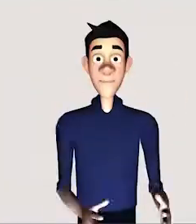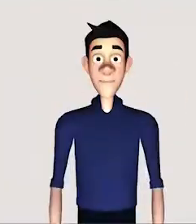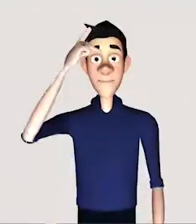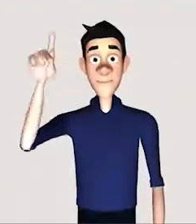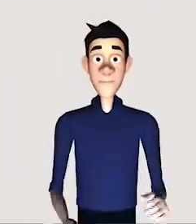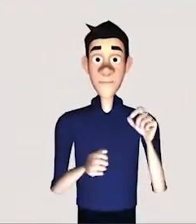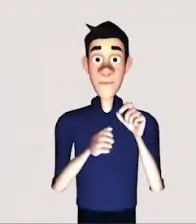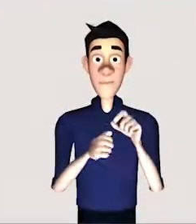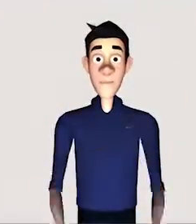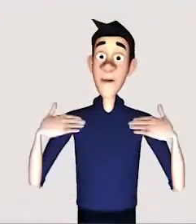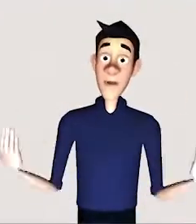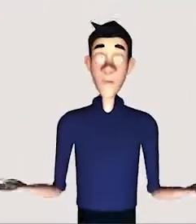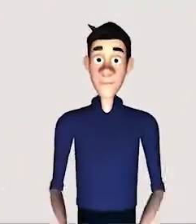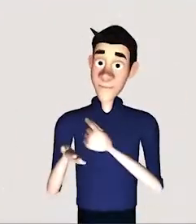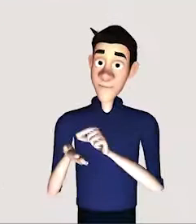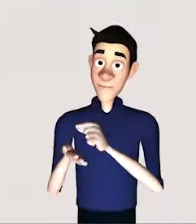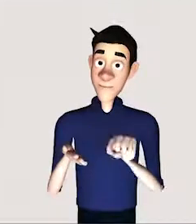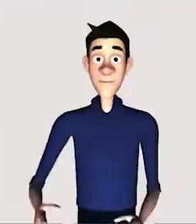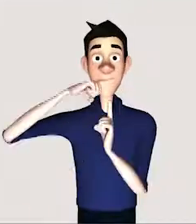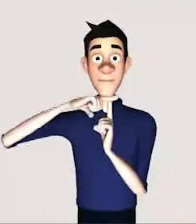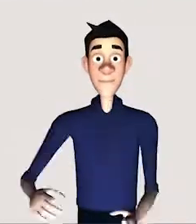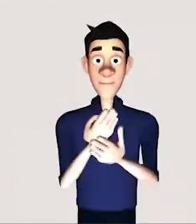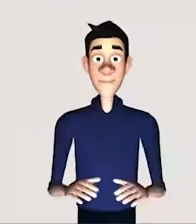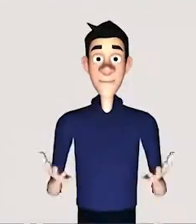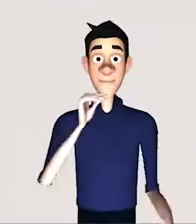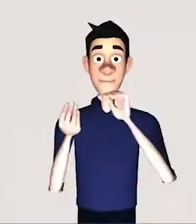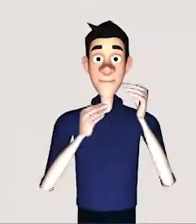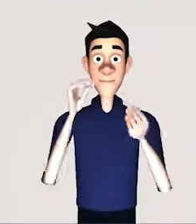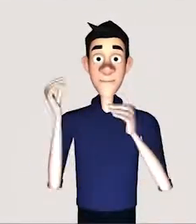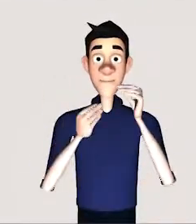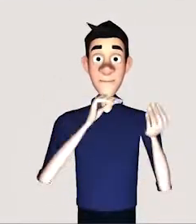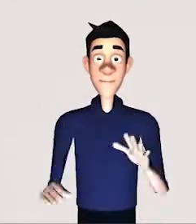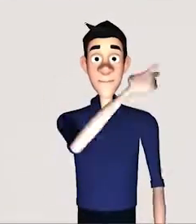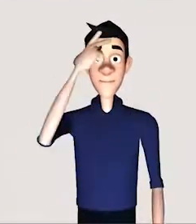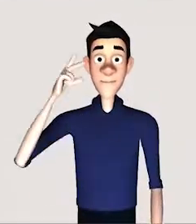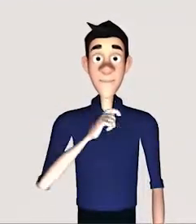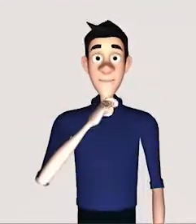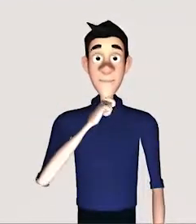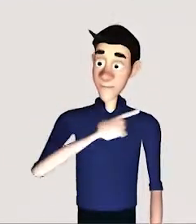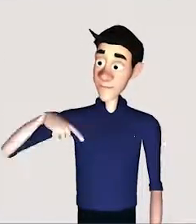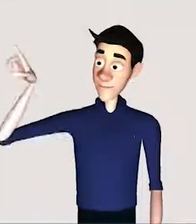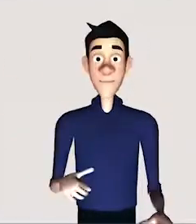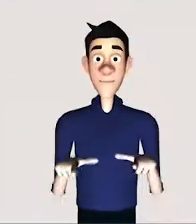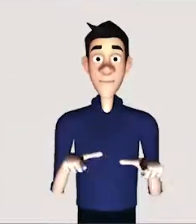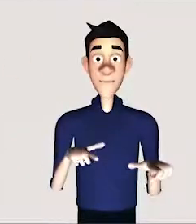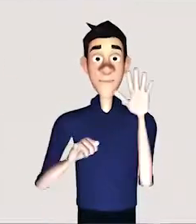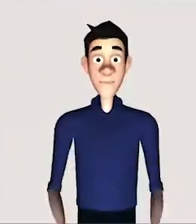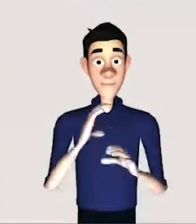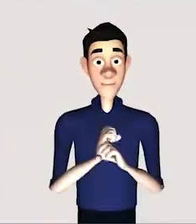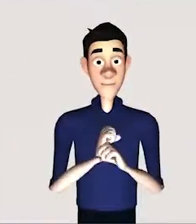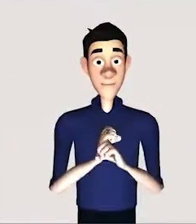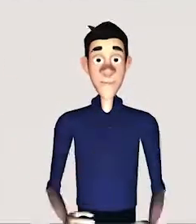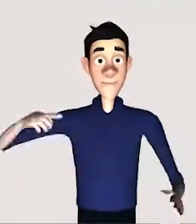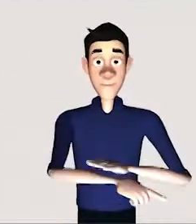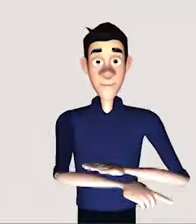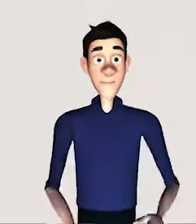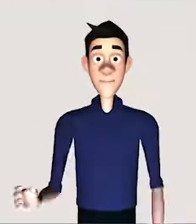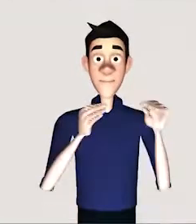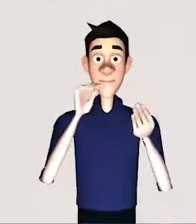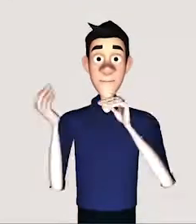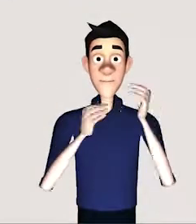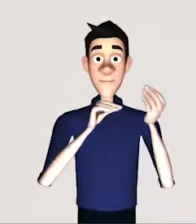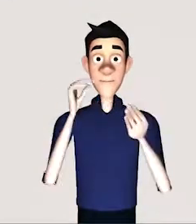Então, vistos os tipos de estudos e quais aplicações, a gente ainda vai trabalhar de modo mais aprofundado as aplicações desses